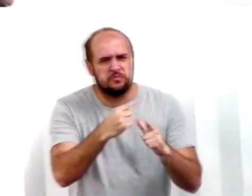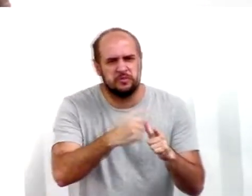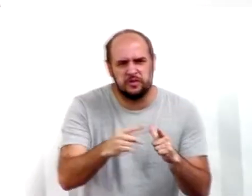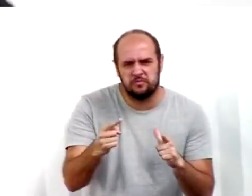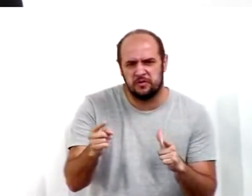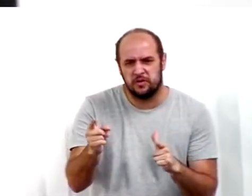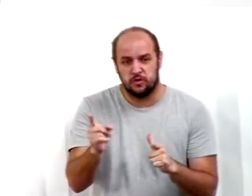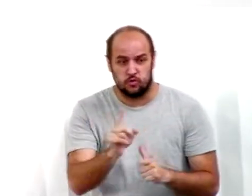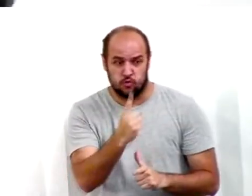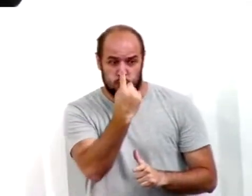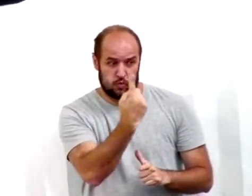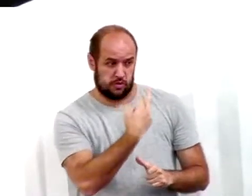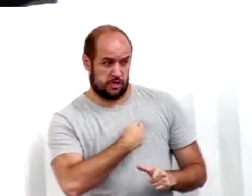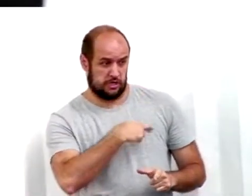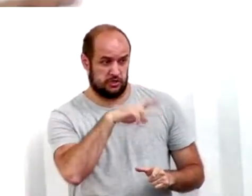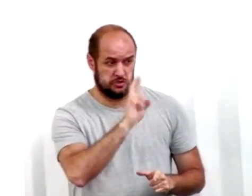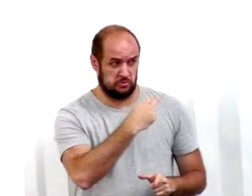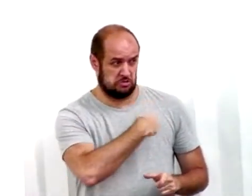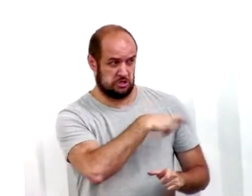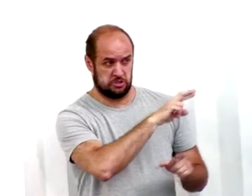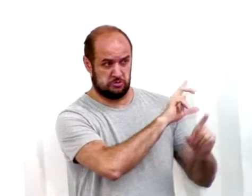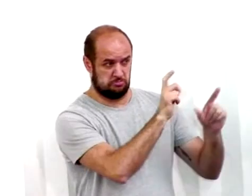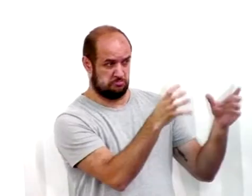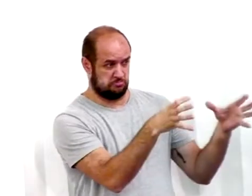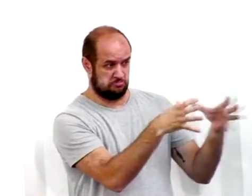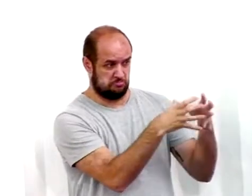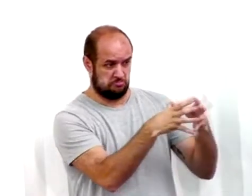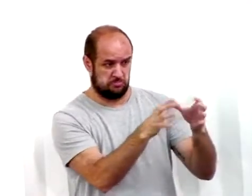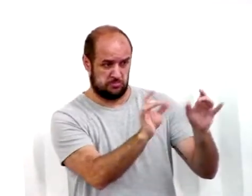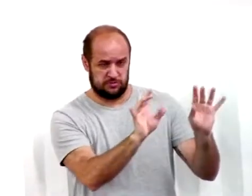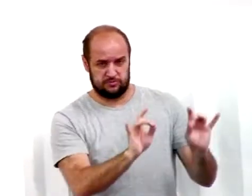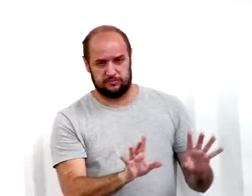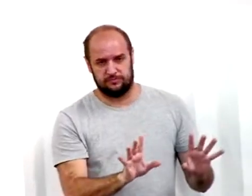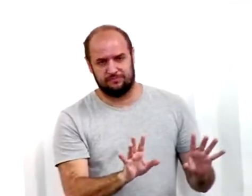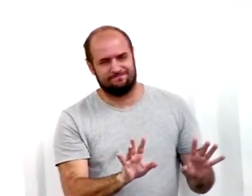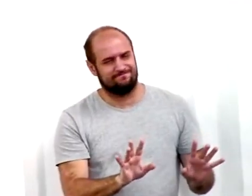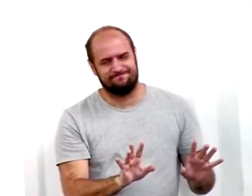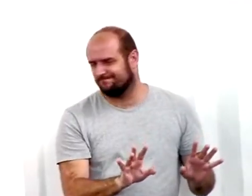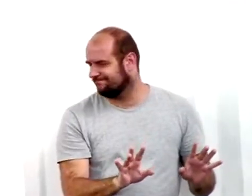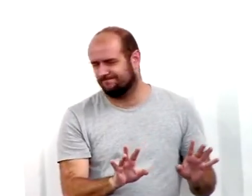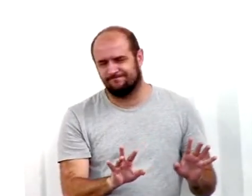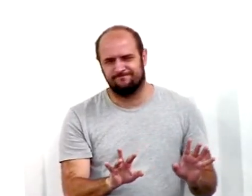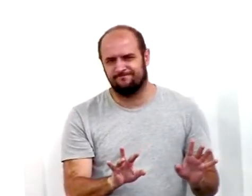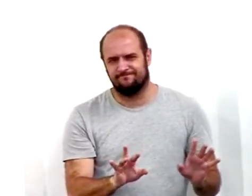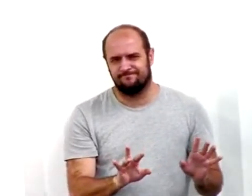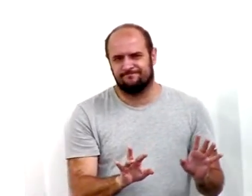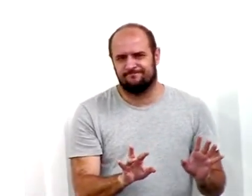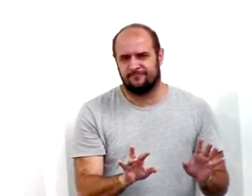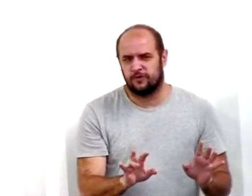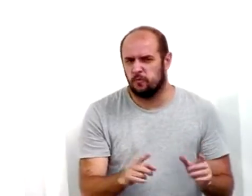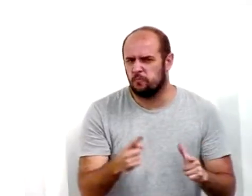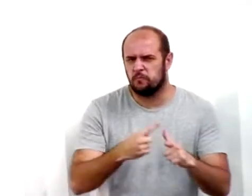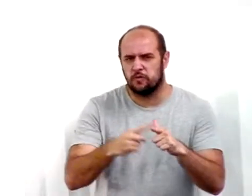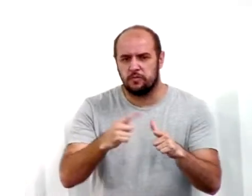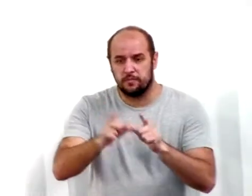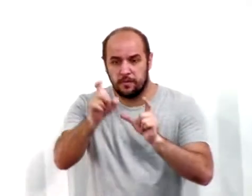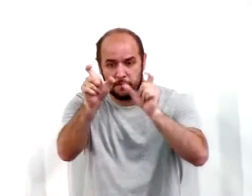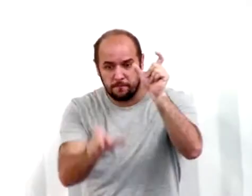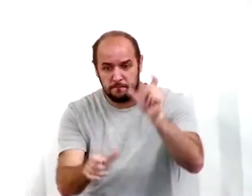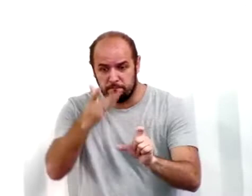uma religião ou de algumas religiões. A idolatria é um problema do ser humano